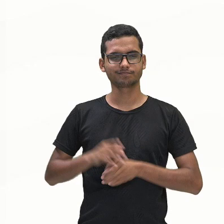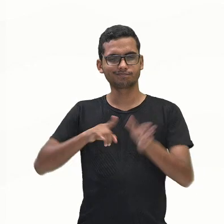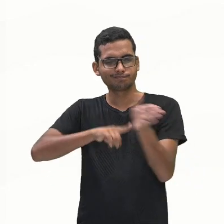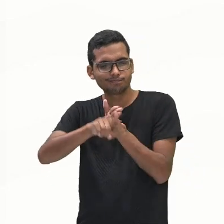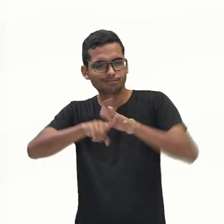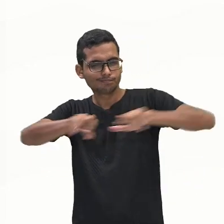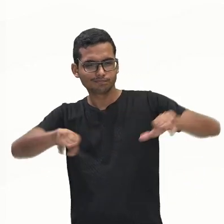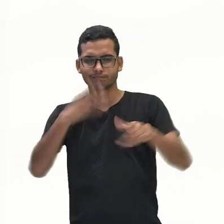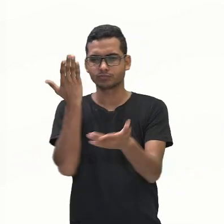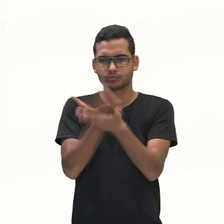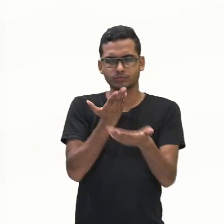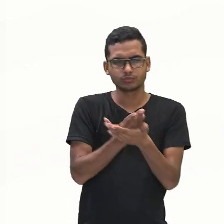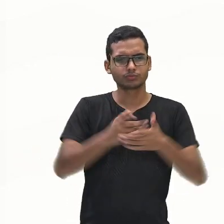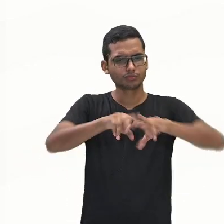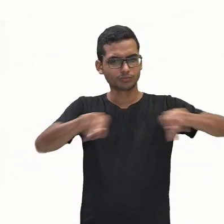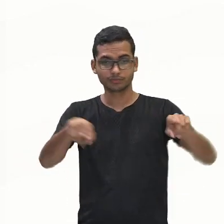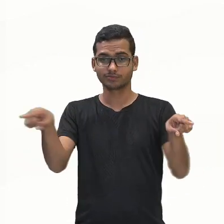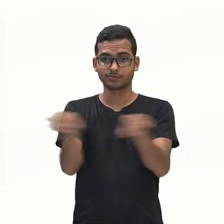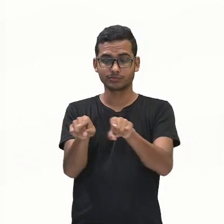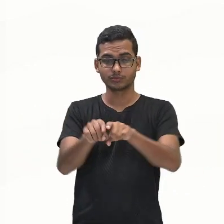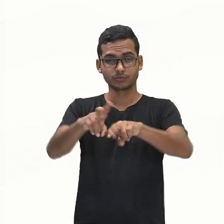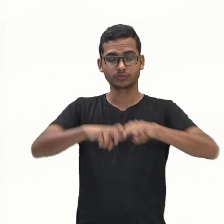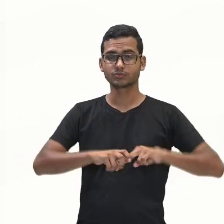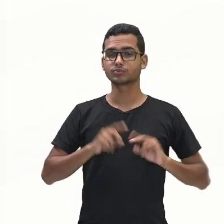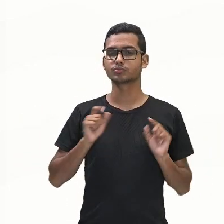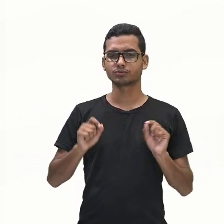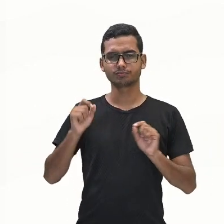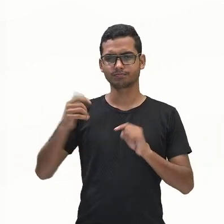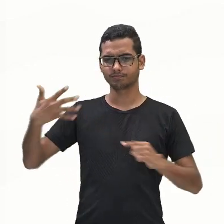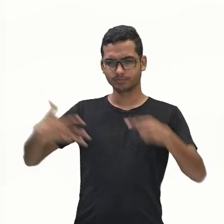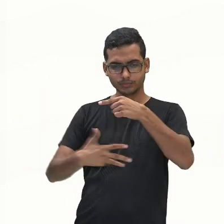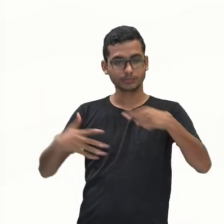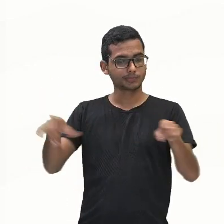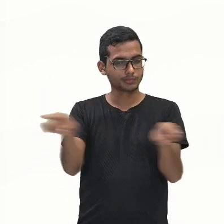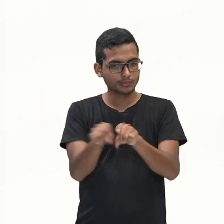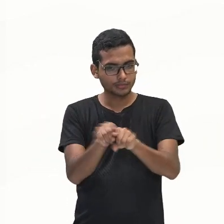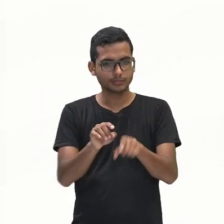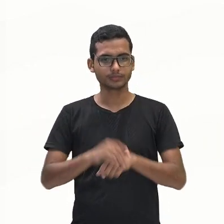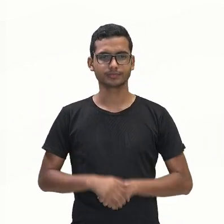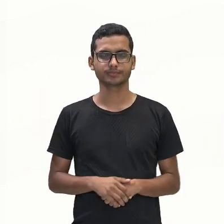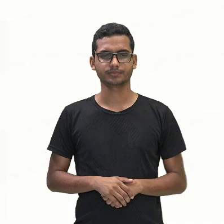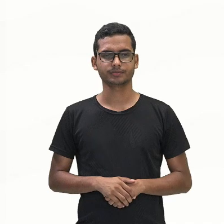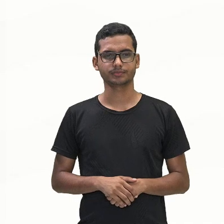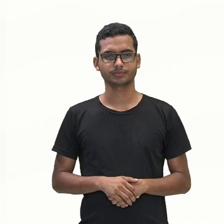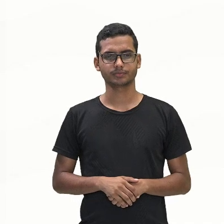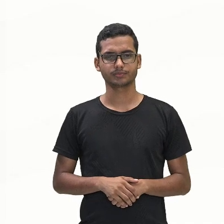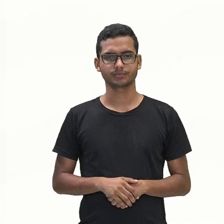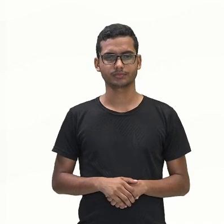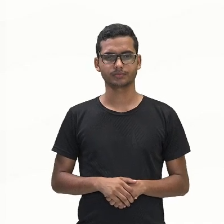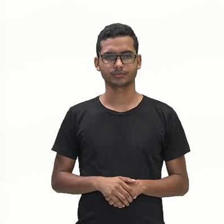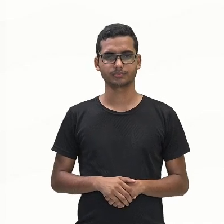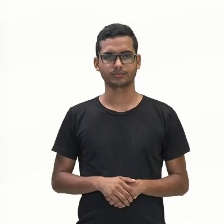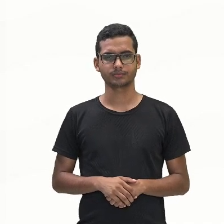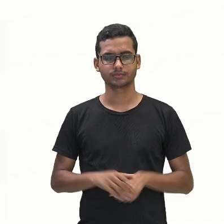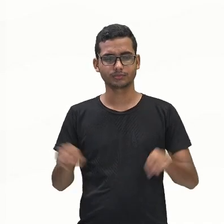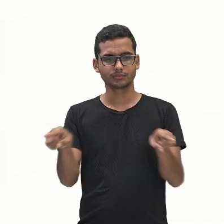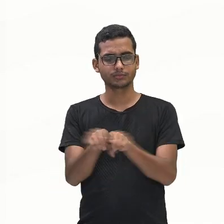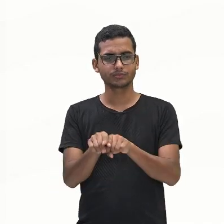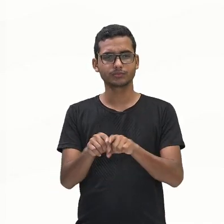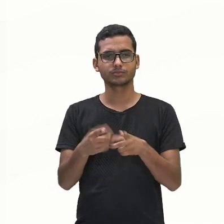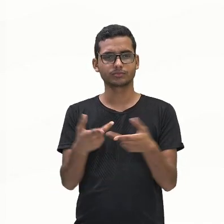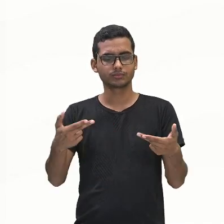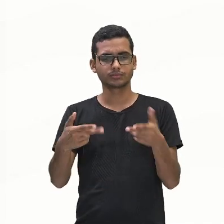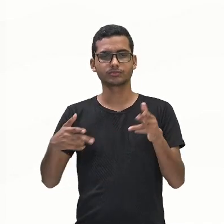pesquisadores, estudiosos, né, por uma série de razões, incluindo pela não inclusão, né, de quaisquer considerações aí de